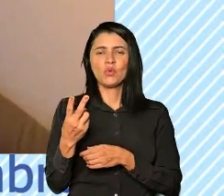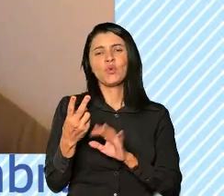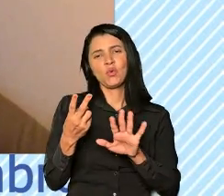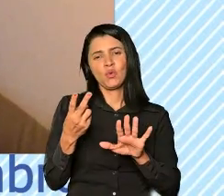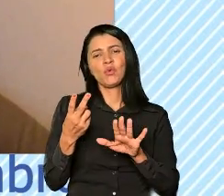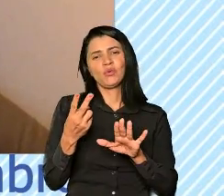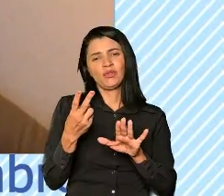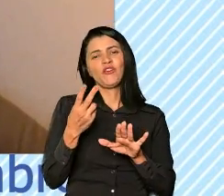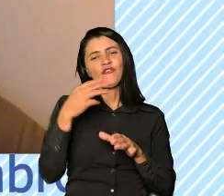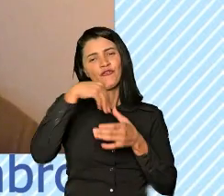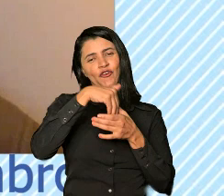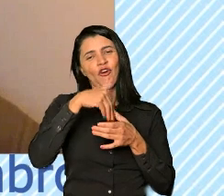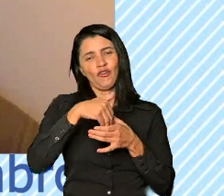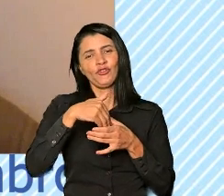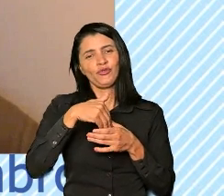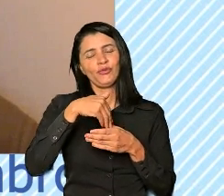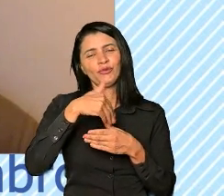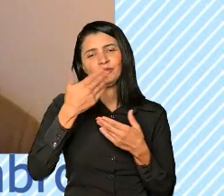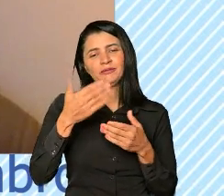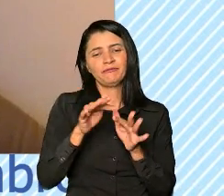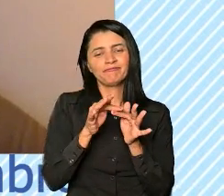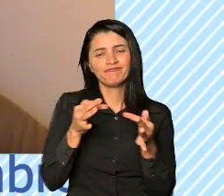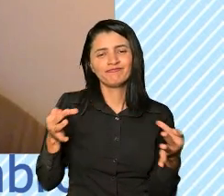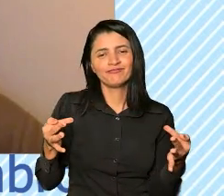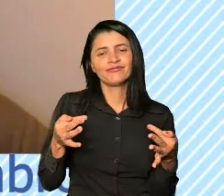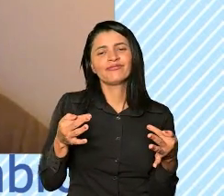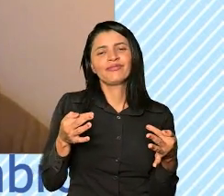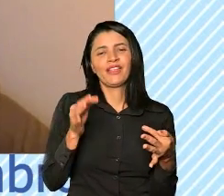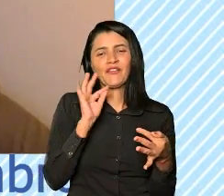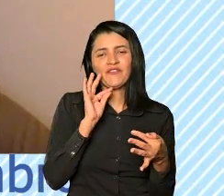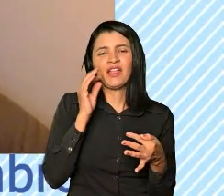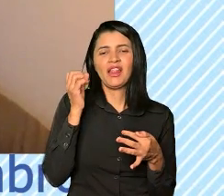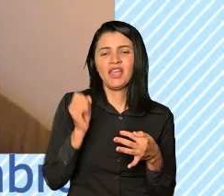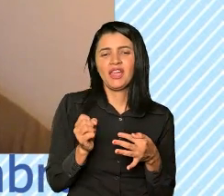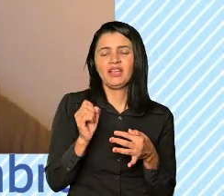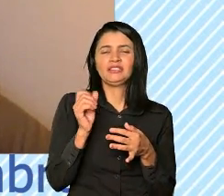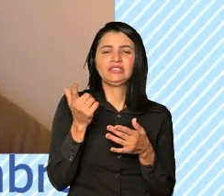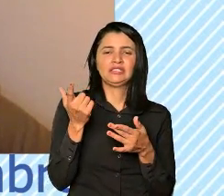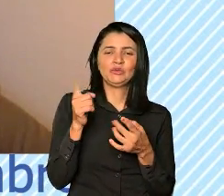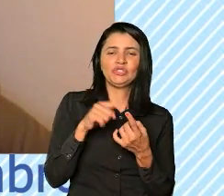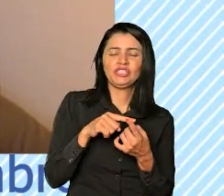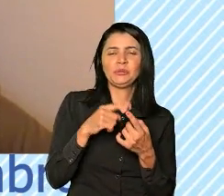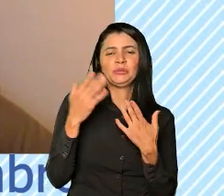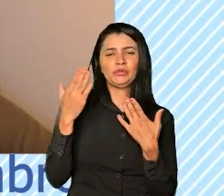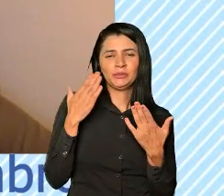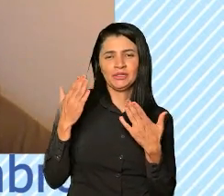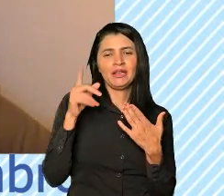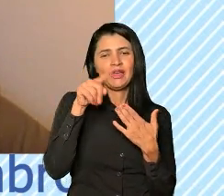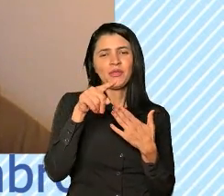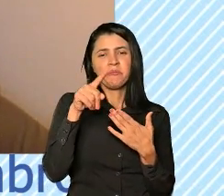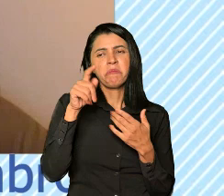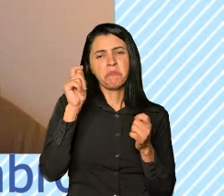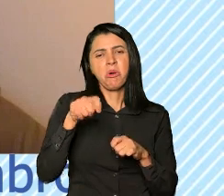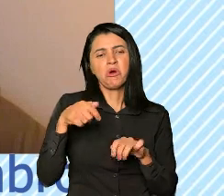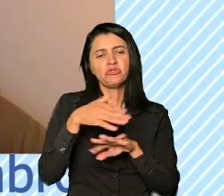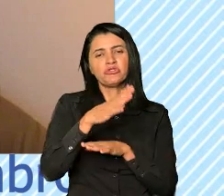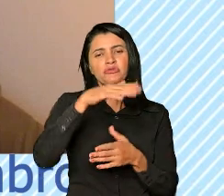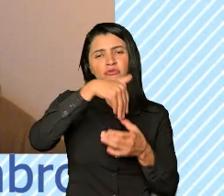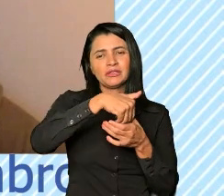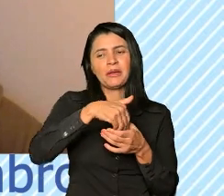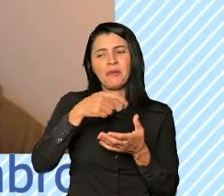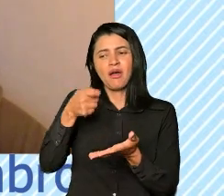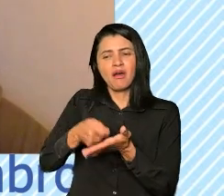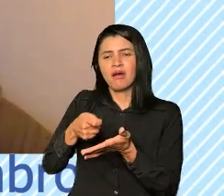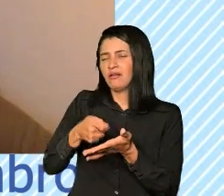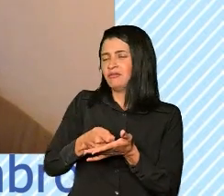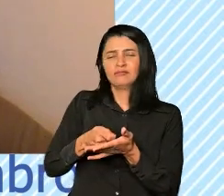café com leite, né? Porque, na verdade, votar podia votar, mas não era obrigatório, ou seja, era